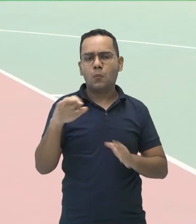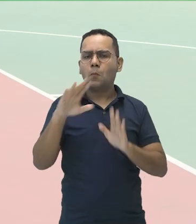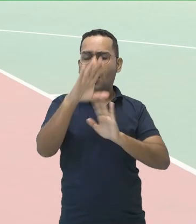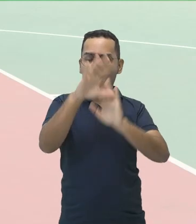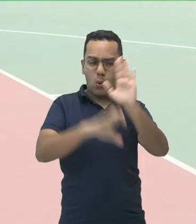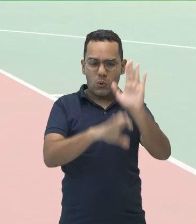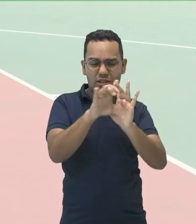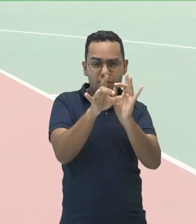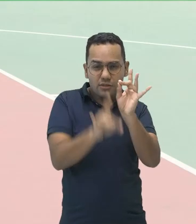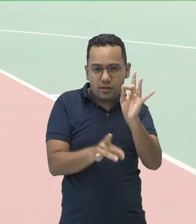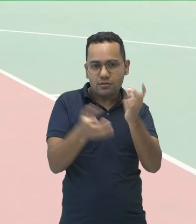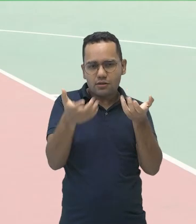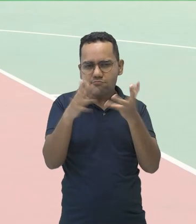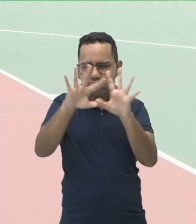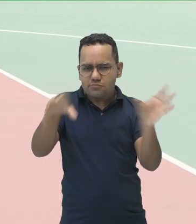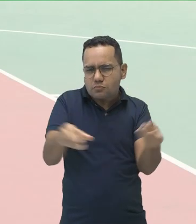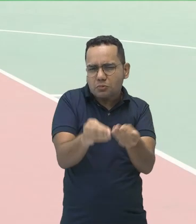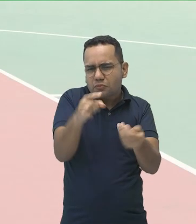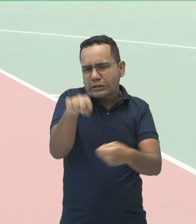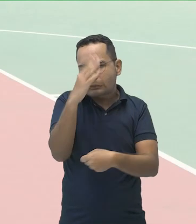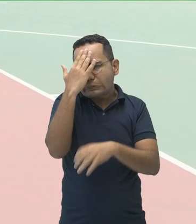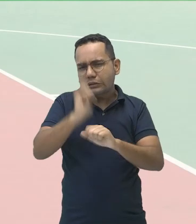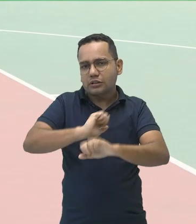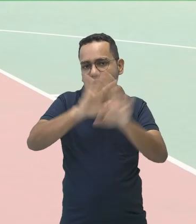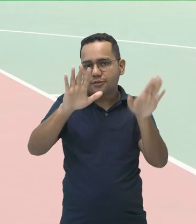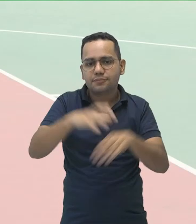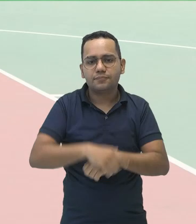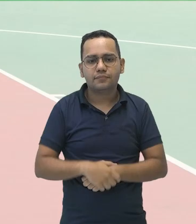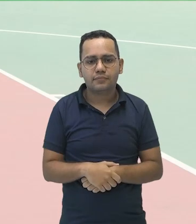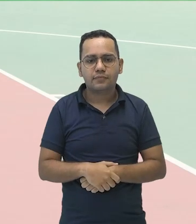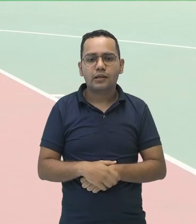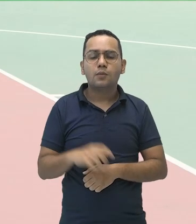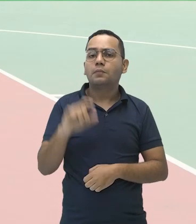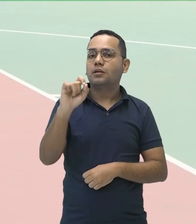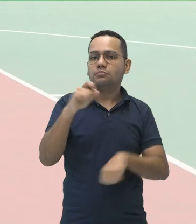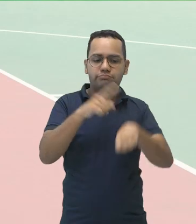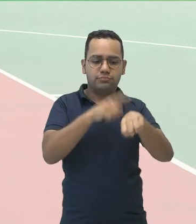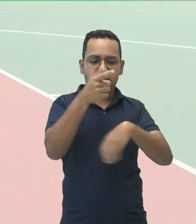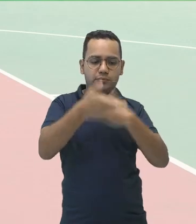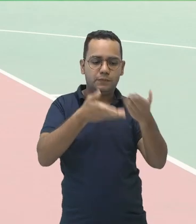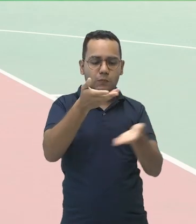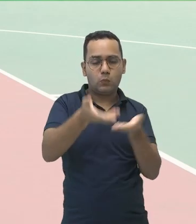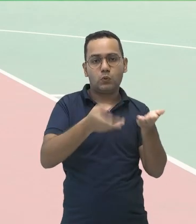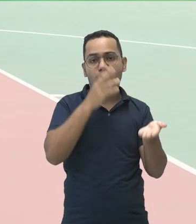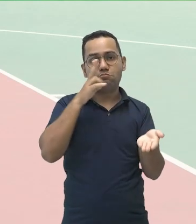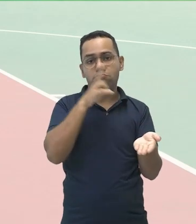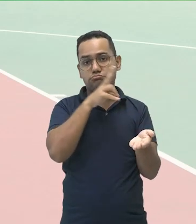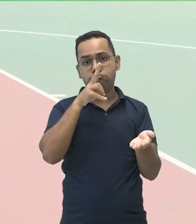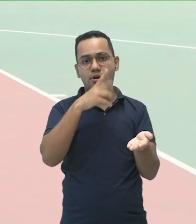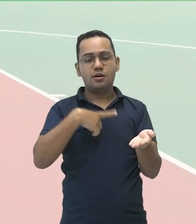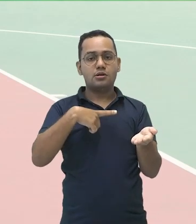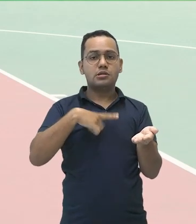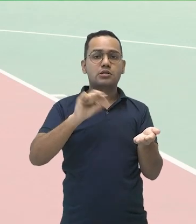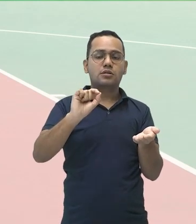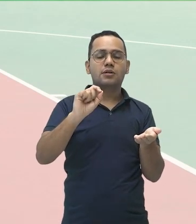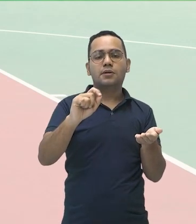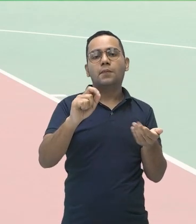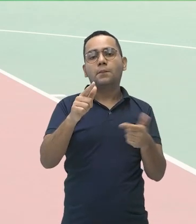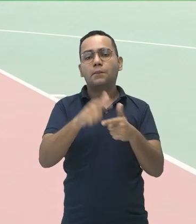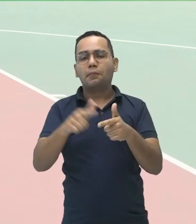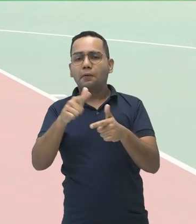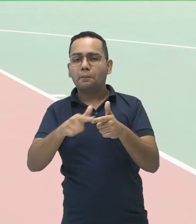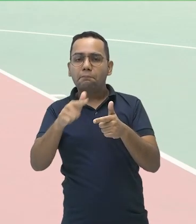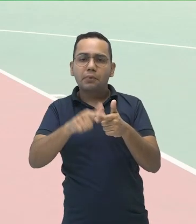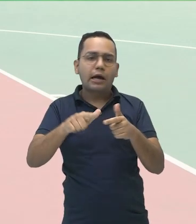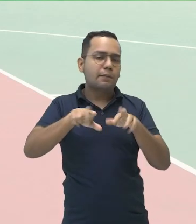essa definição, os primeiros socorros são os primeiros cuidados que a gente toma ali nos casos de acidente,